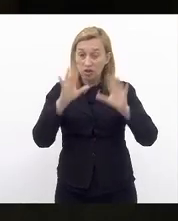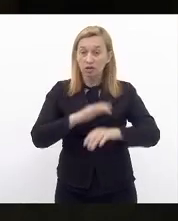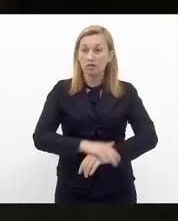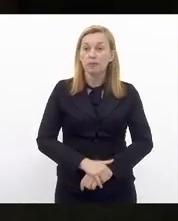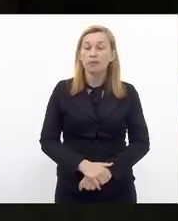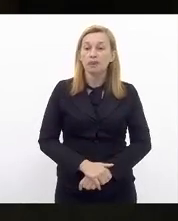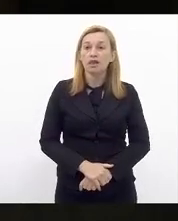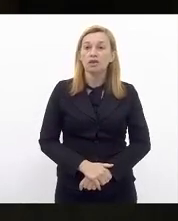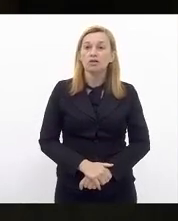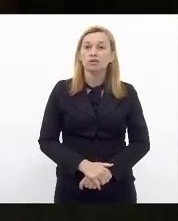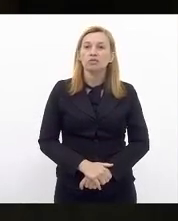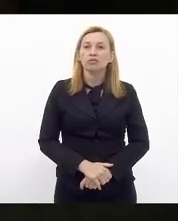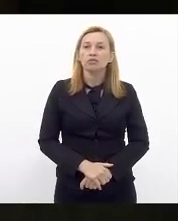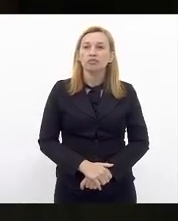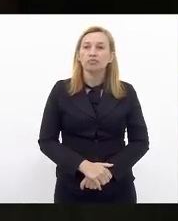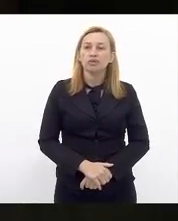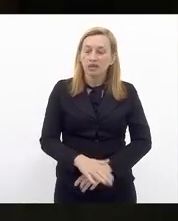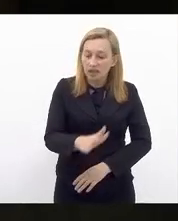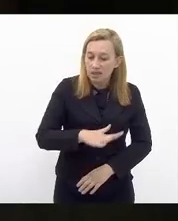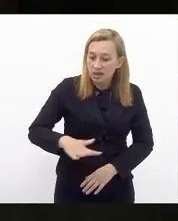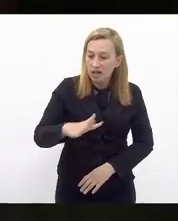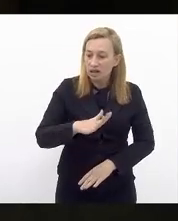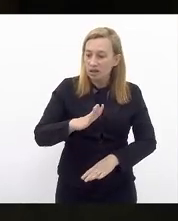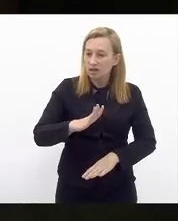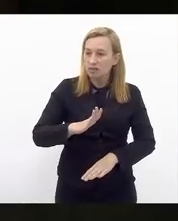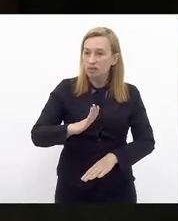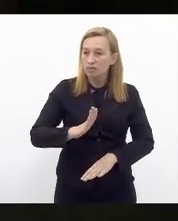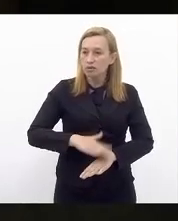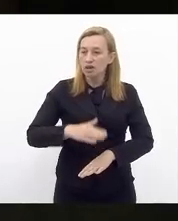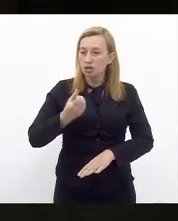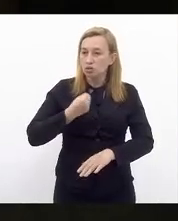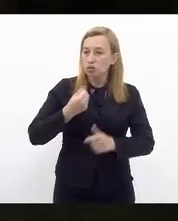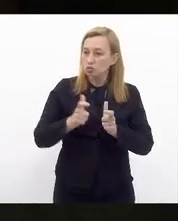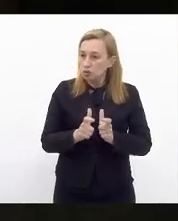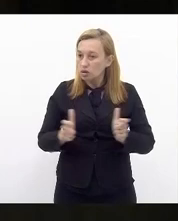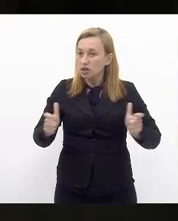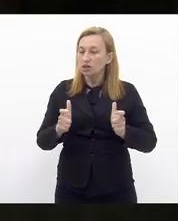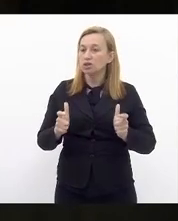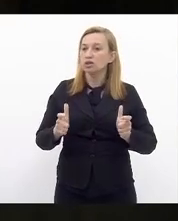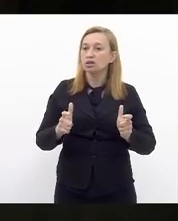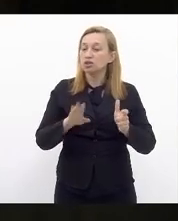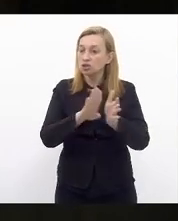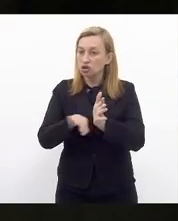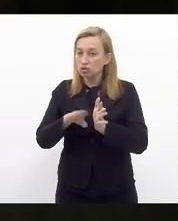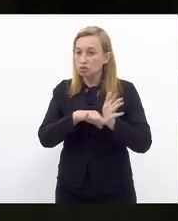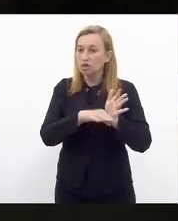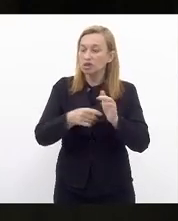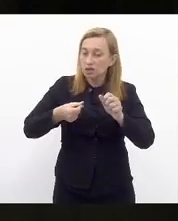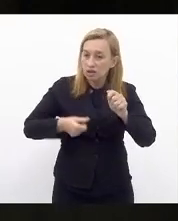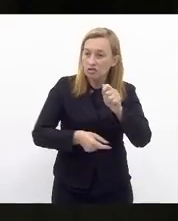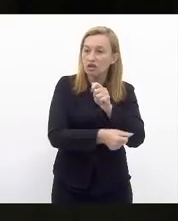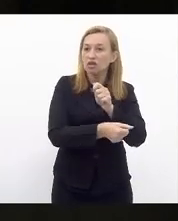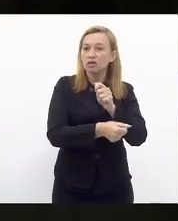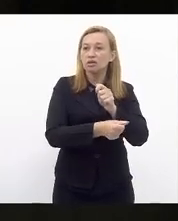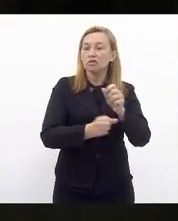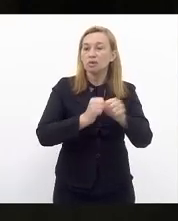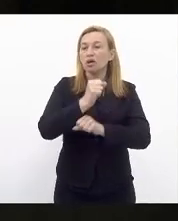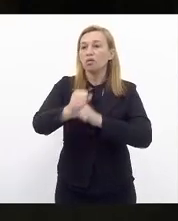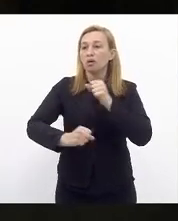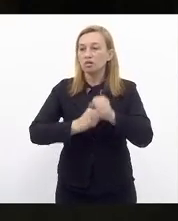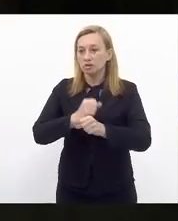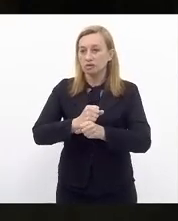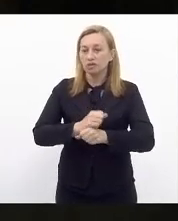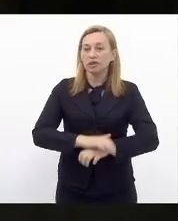um dos das uma das áreas que teve o maior aumento de previsão de despesa ou seja de investimentos para o ano